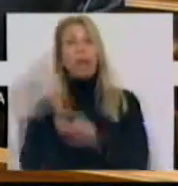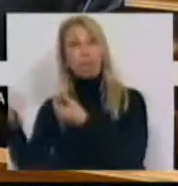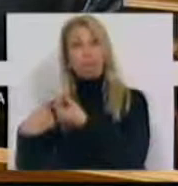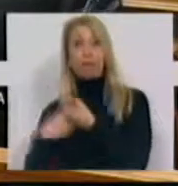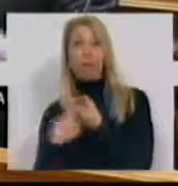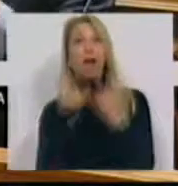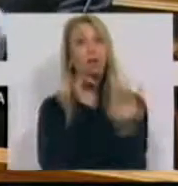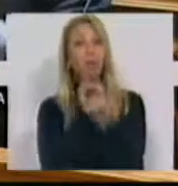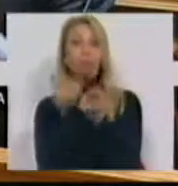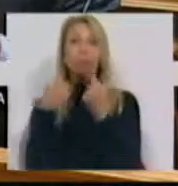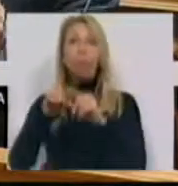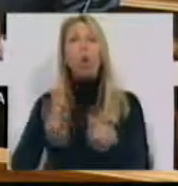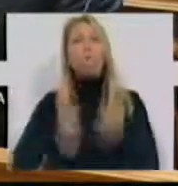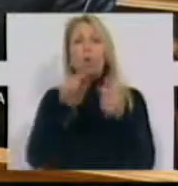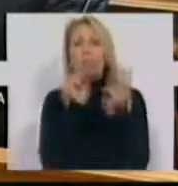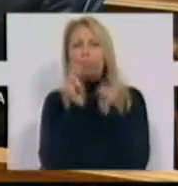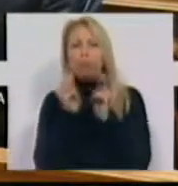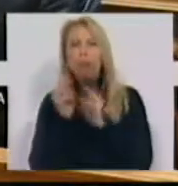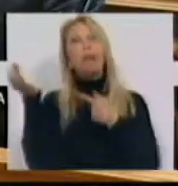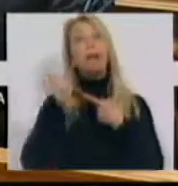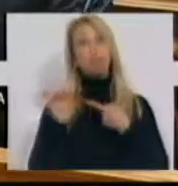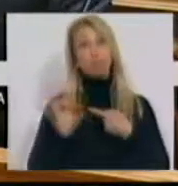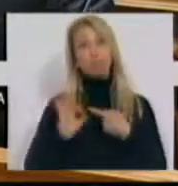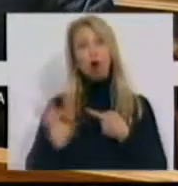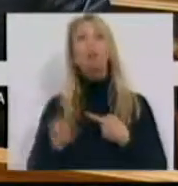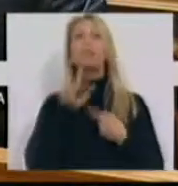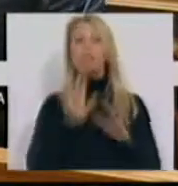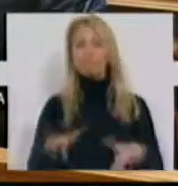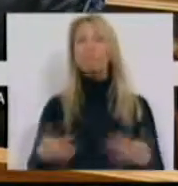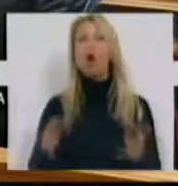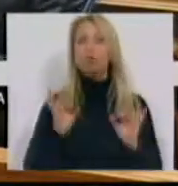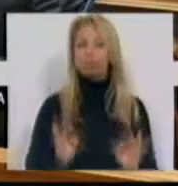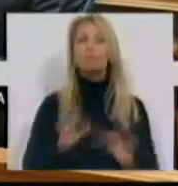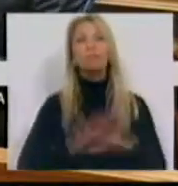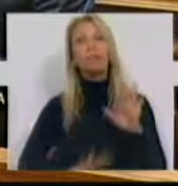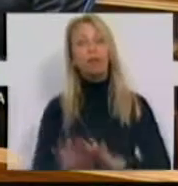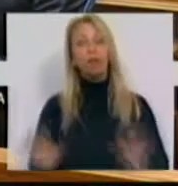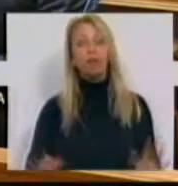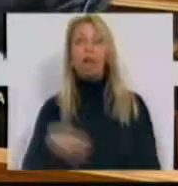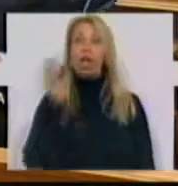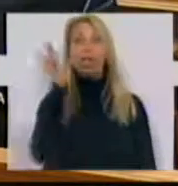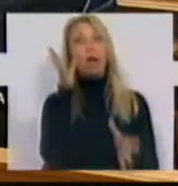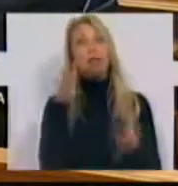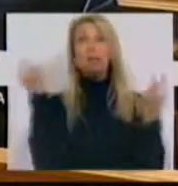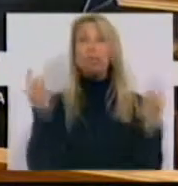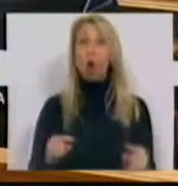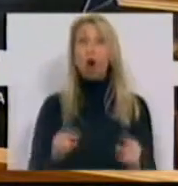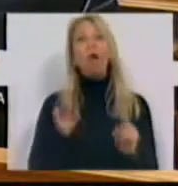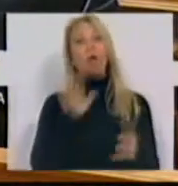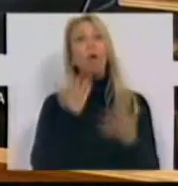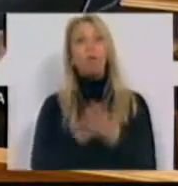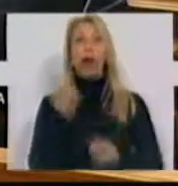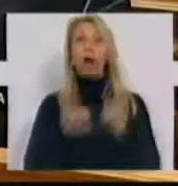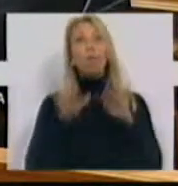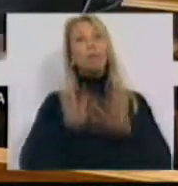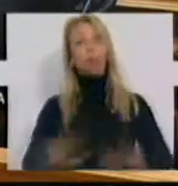audições, uma melhoria de pormenor que em vários aspectos penso que pode perfeitamente ser desenvolvida. Chamo só a atenção para o facto, isto dá alguma tranquilidade ao